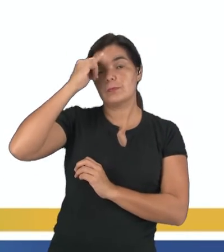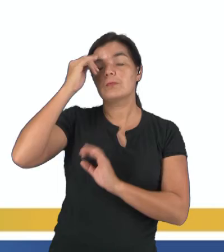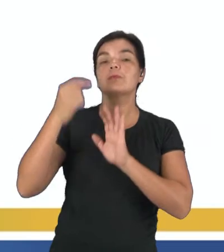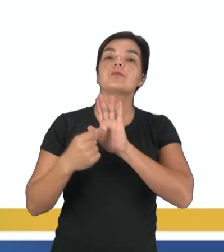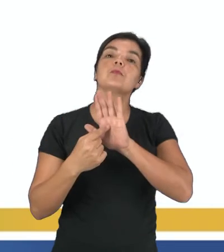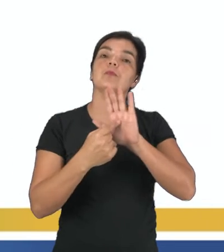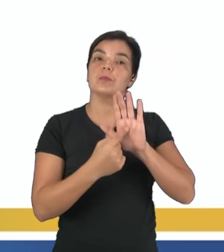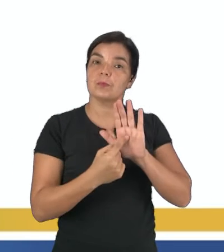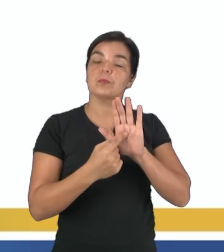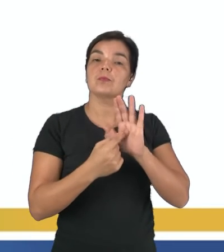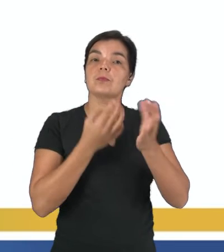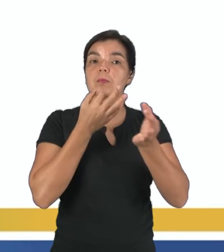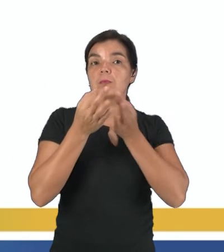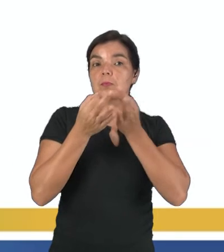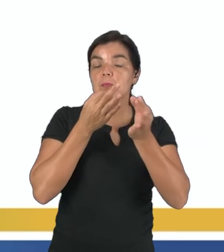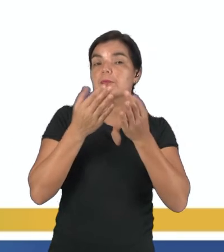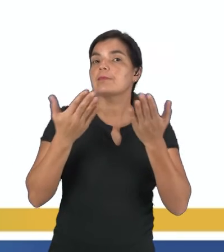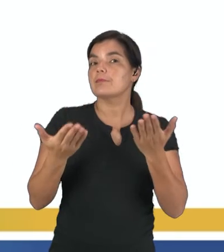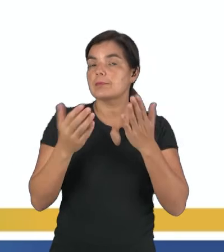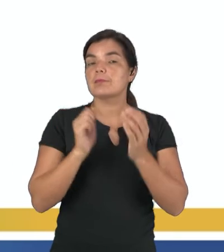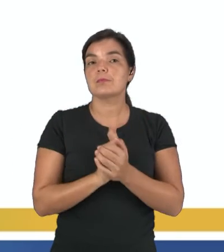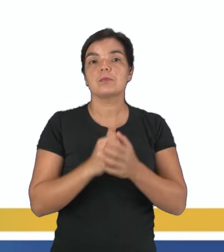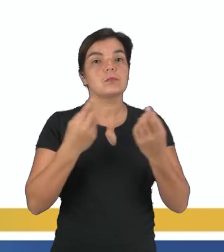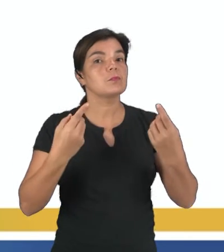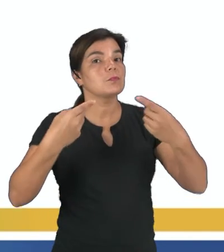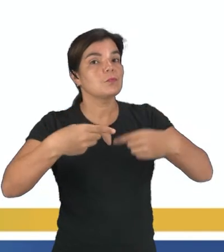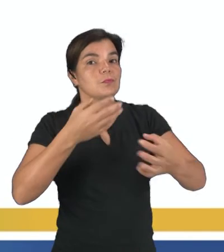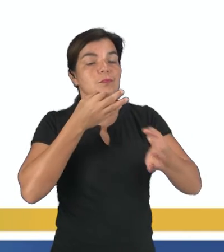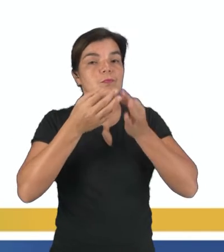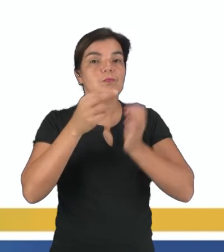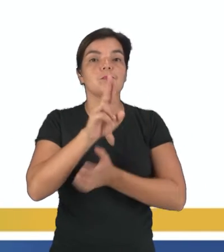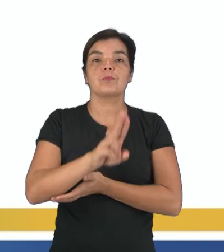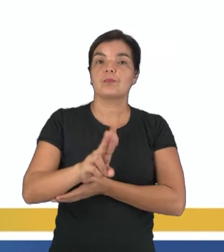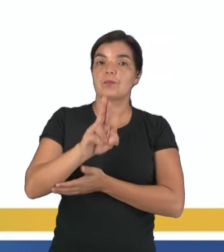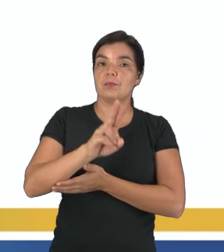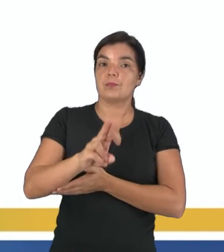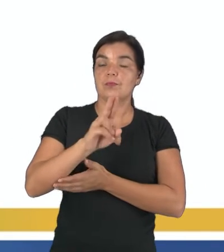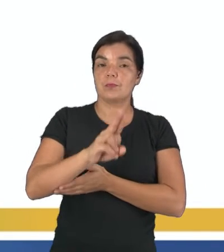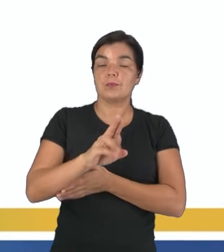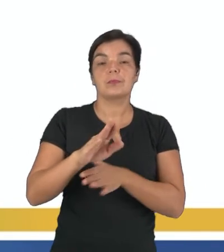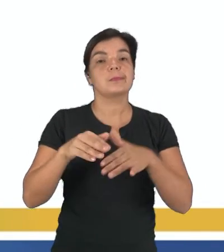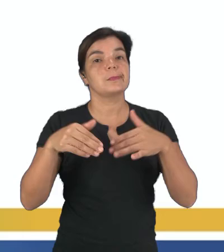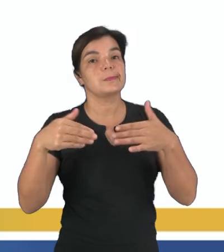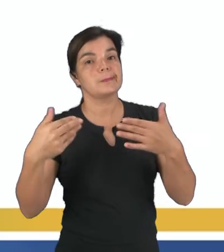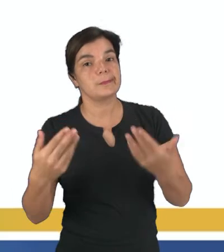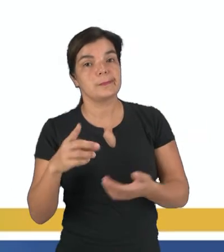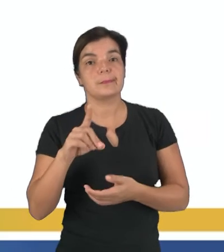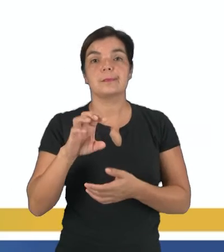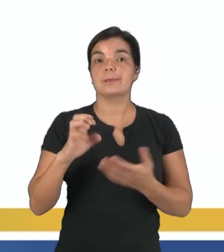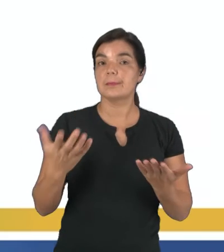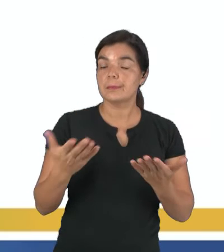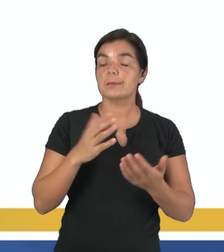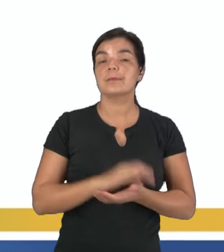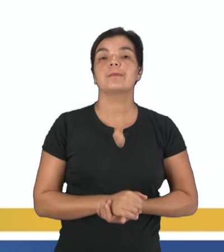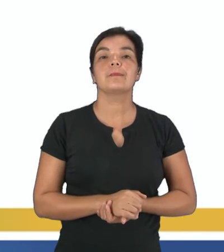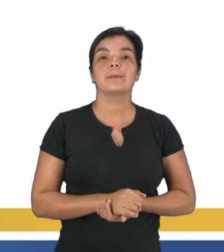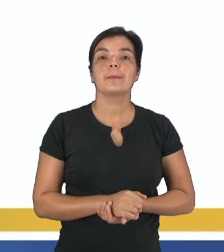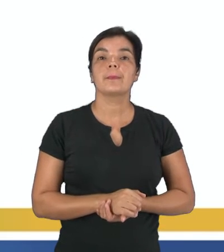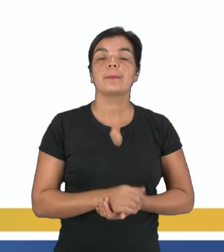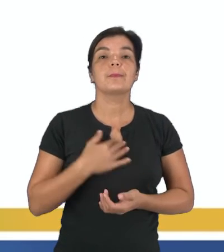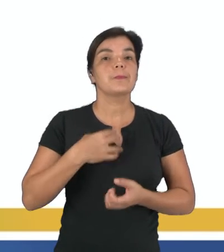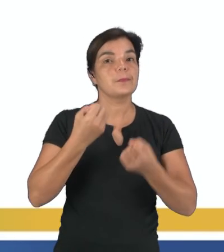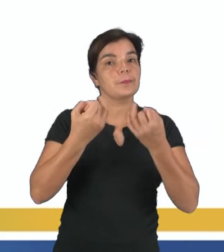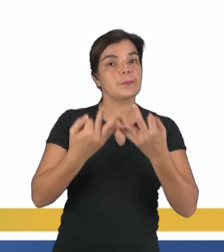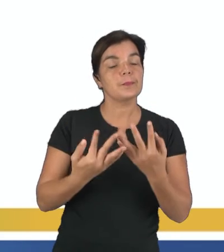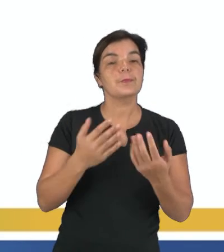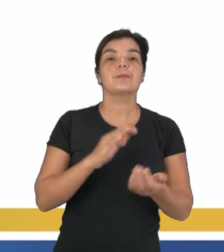apresentou um argumento e aí quis contra-argumentar e utilizou o apesar de, né, essa expressão que eu estou